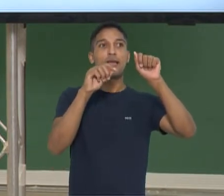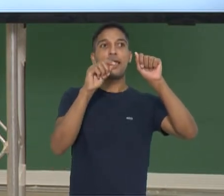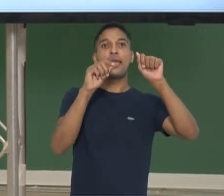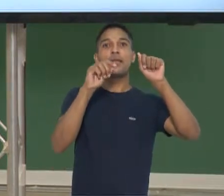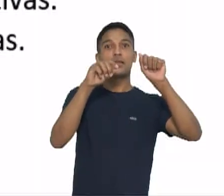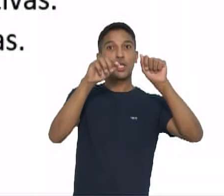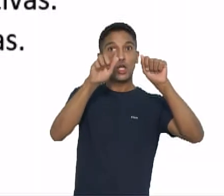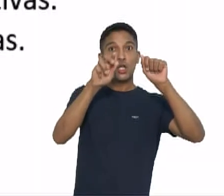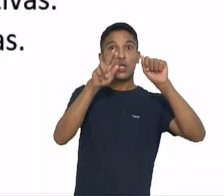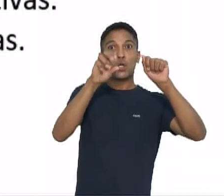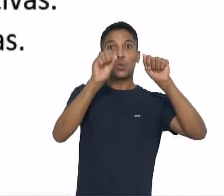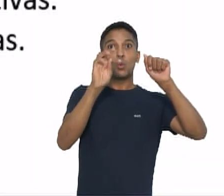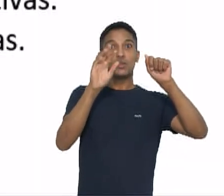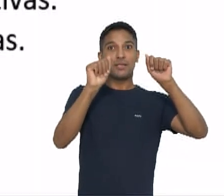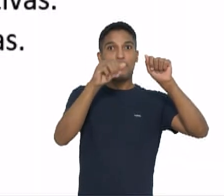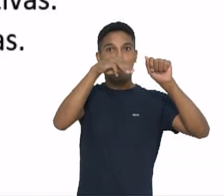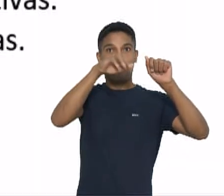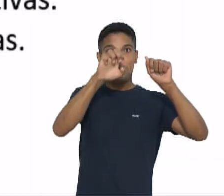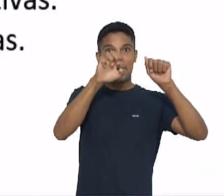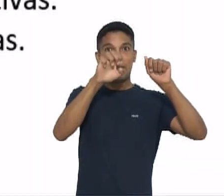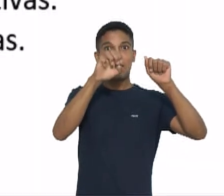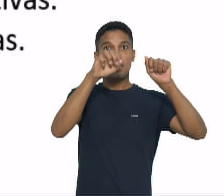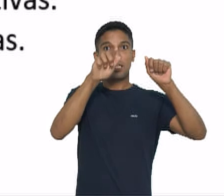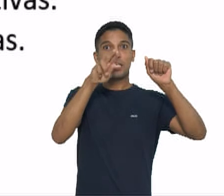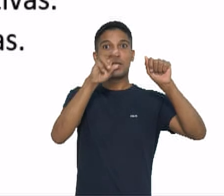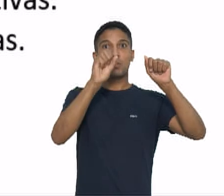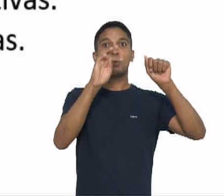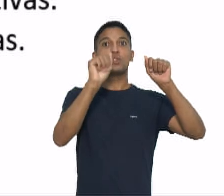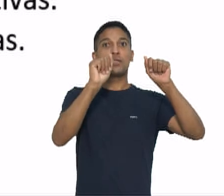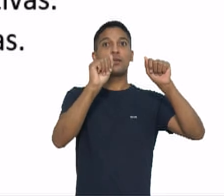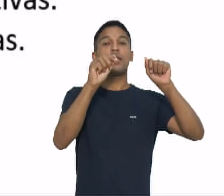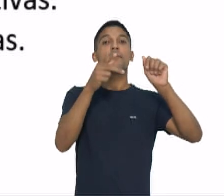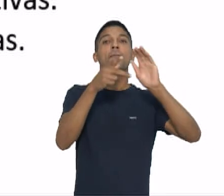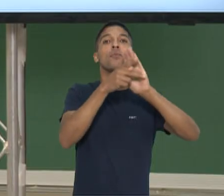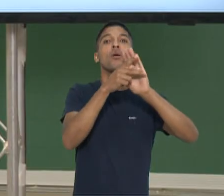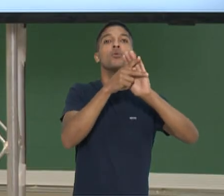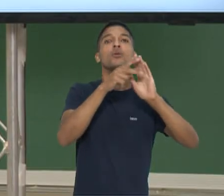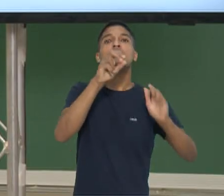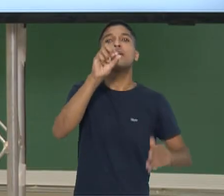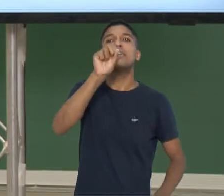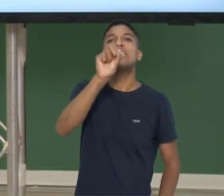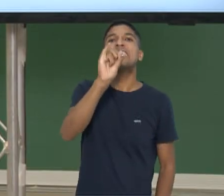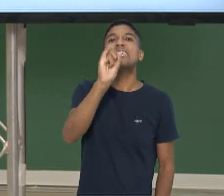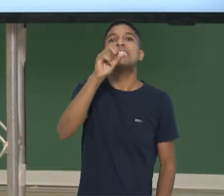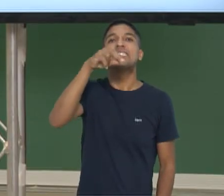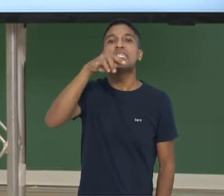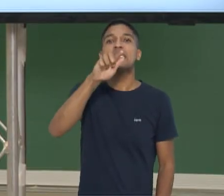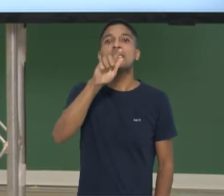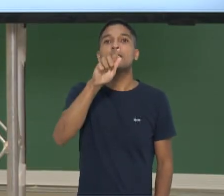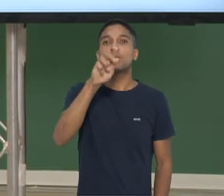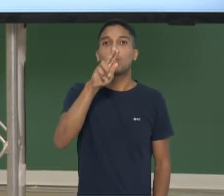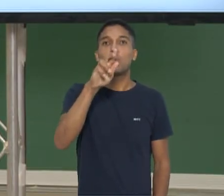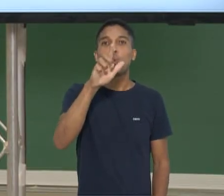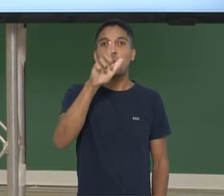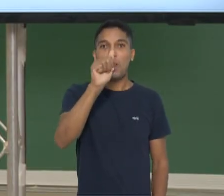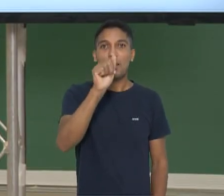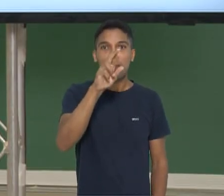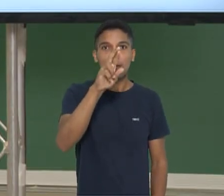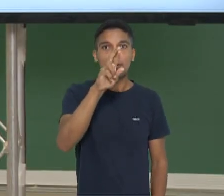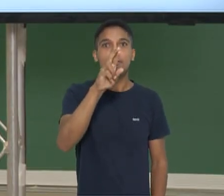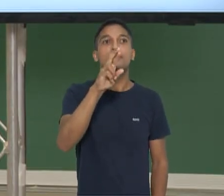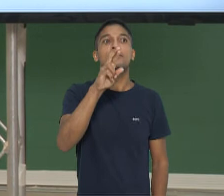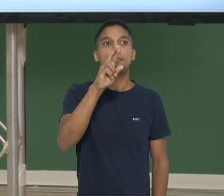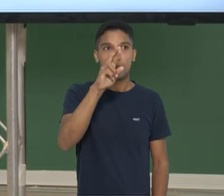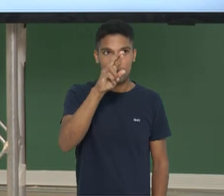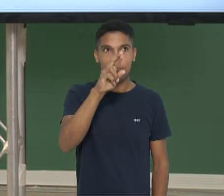Então, me gusta ler. Lembram? Ou um sujeito no singular ou o